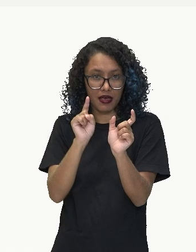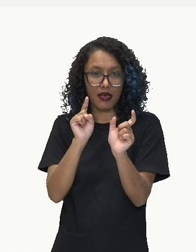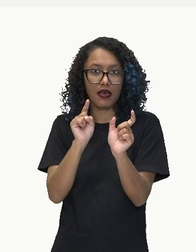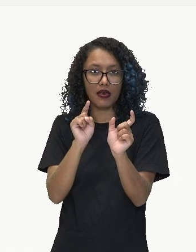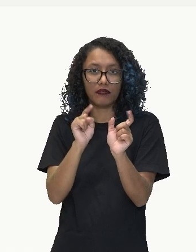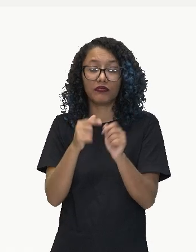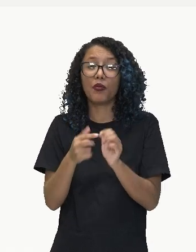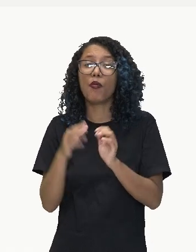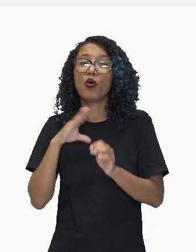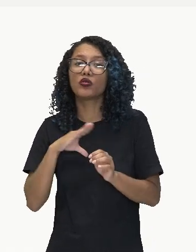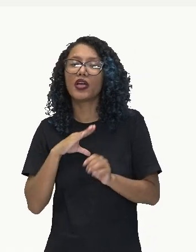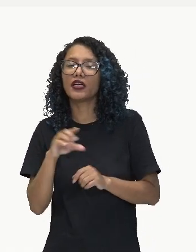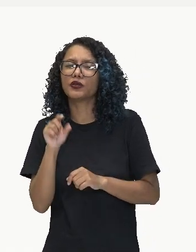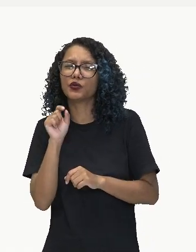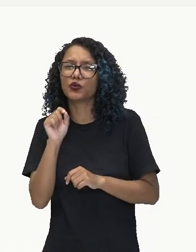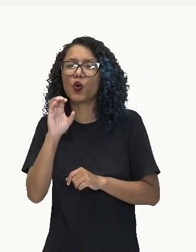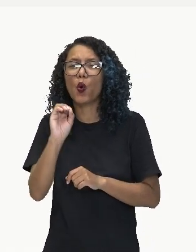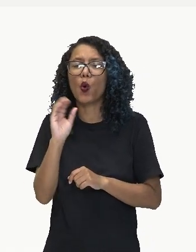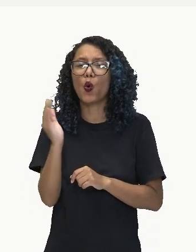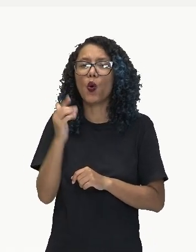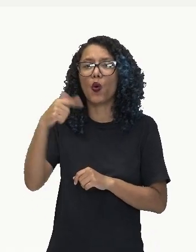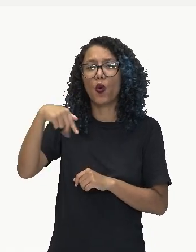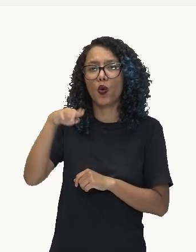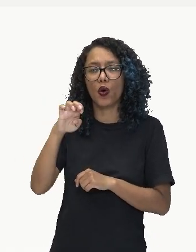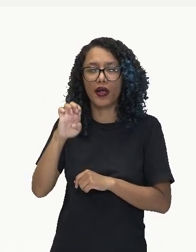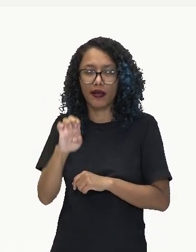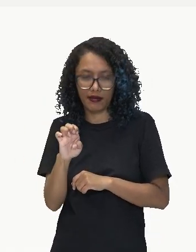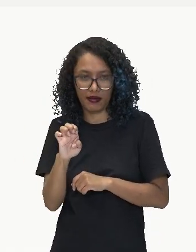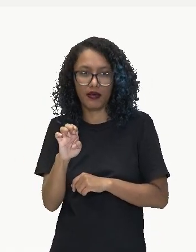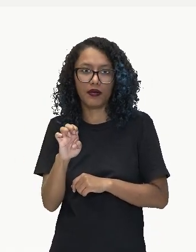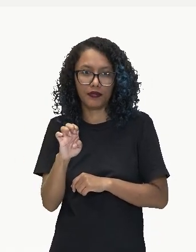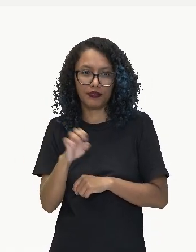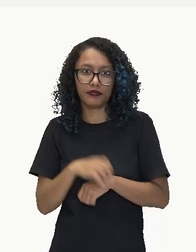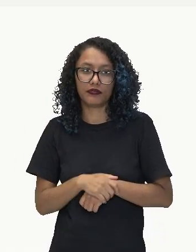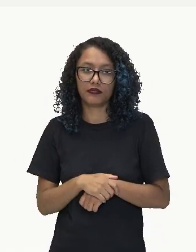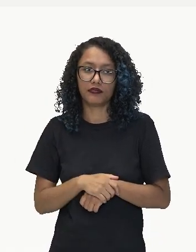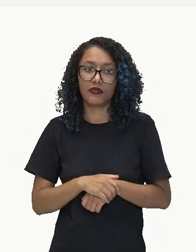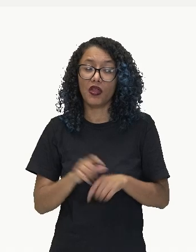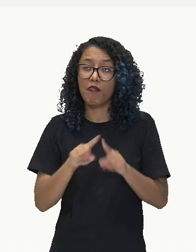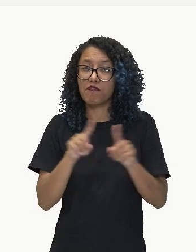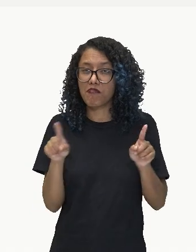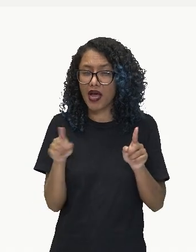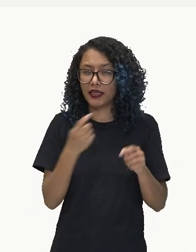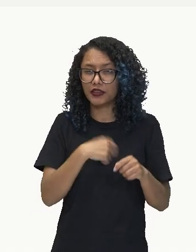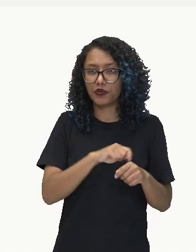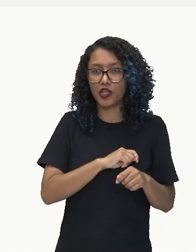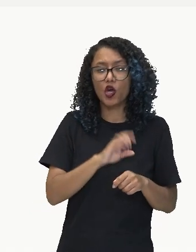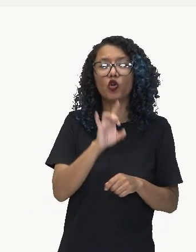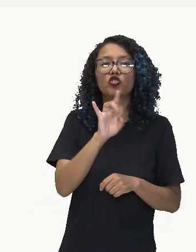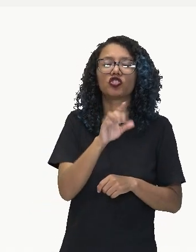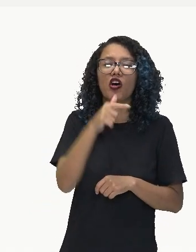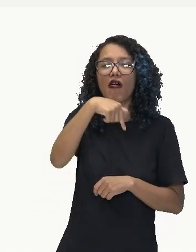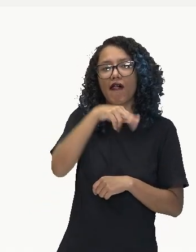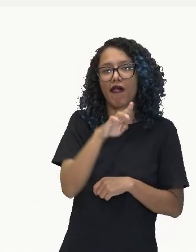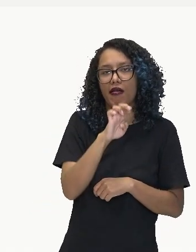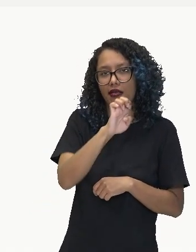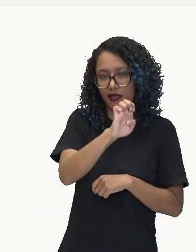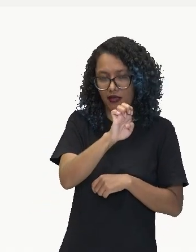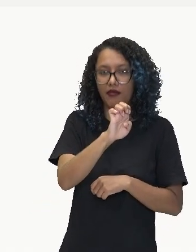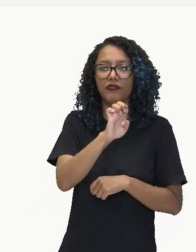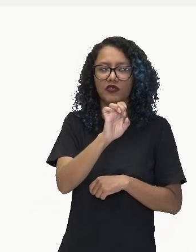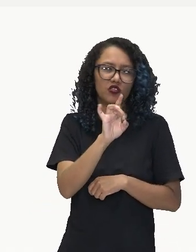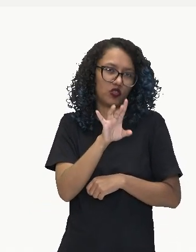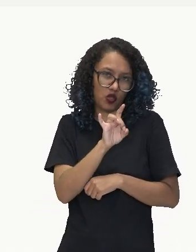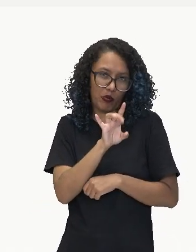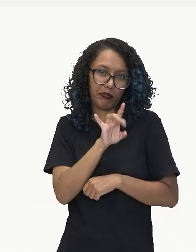utilizaríamos o que, né? O que querem as senhoras? Na língua espanhola ninguém vai estar lo que ou el que, não. É simplesmente